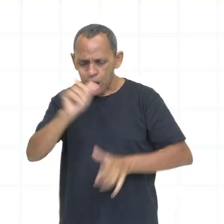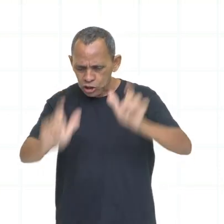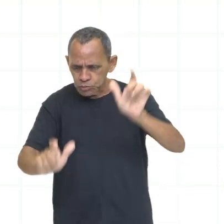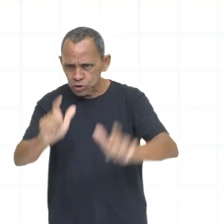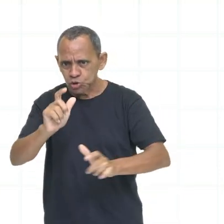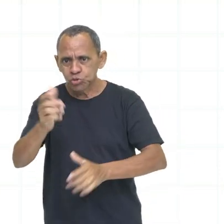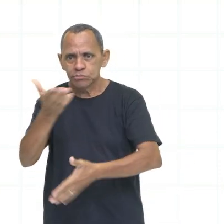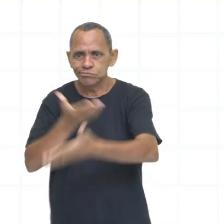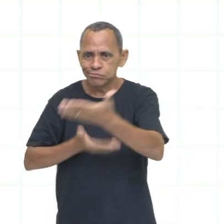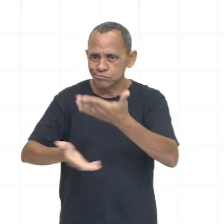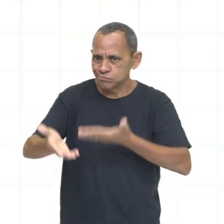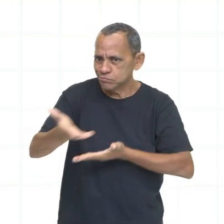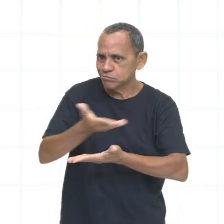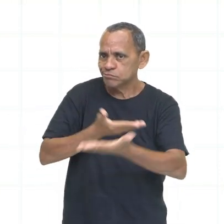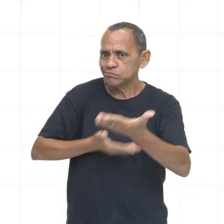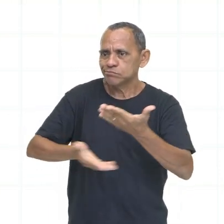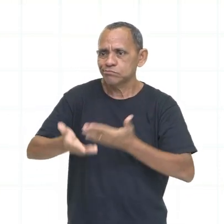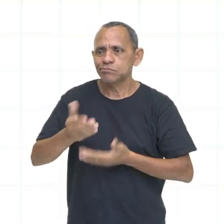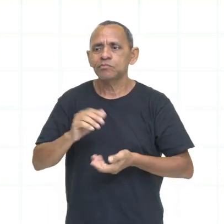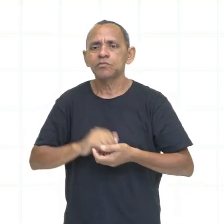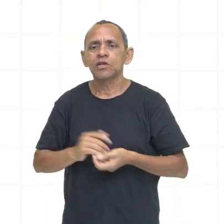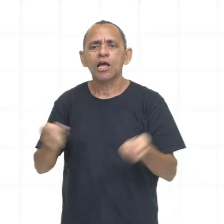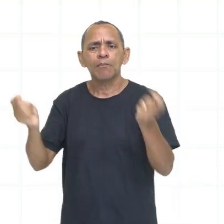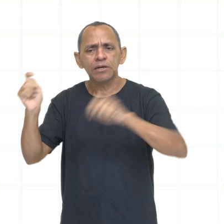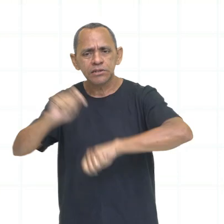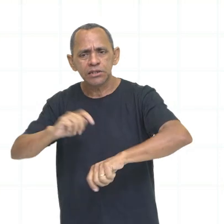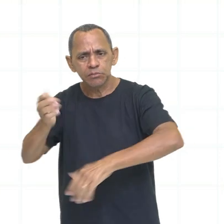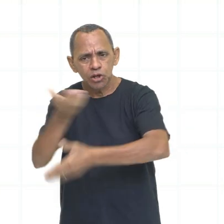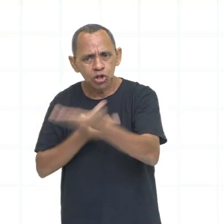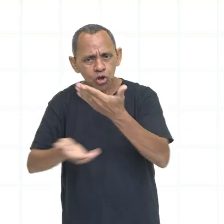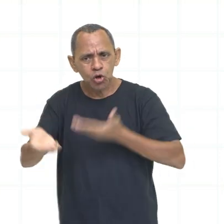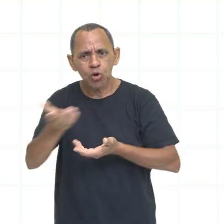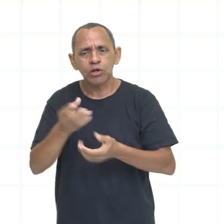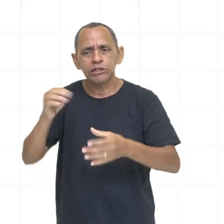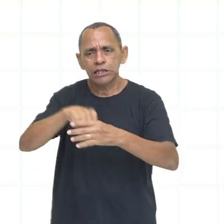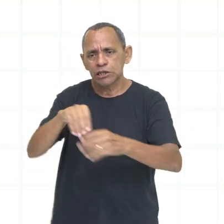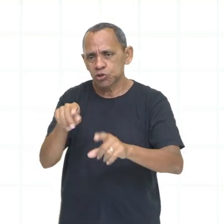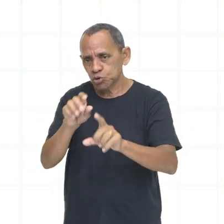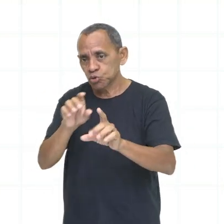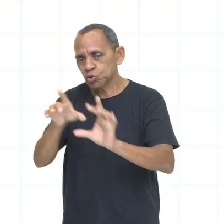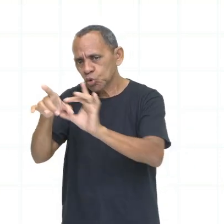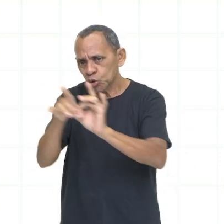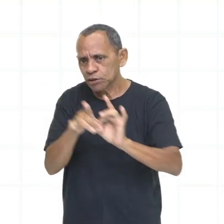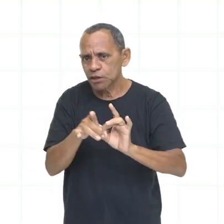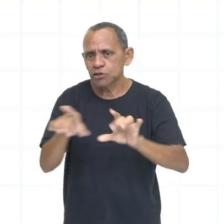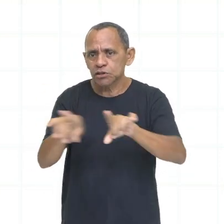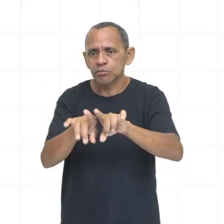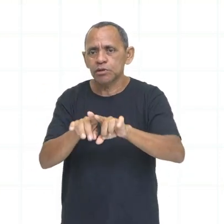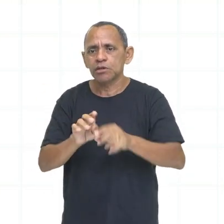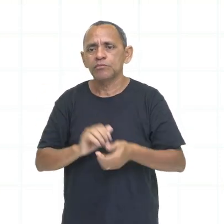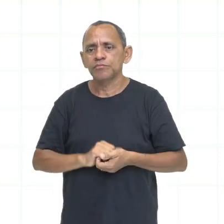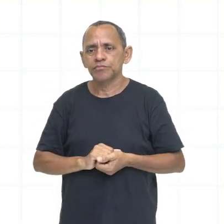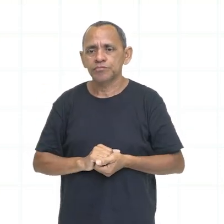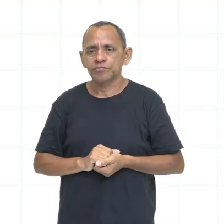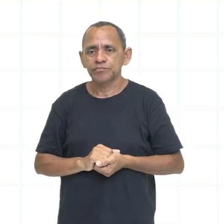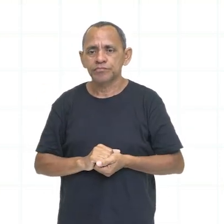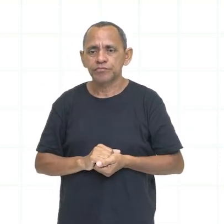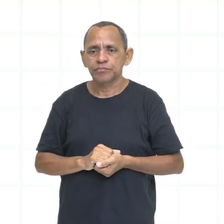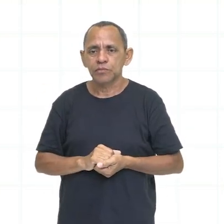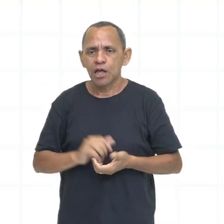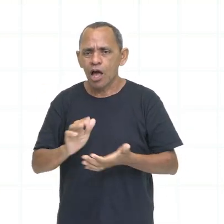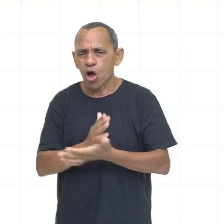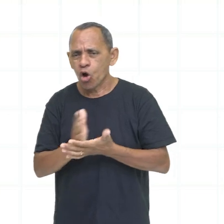no contexto mais amplo, tá certo? Muito bem, nós vamos tirar agora algumas palavrinhas novas que nós vimos aí ao